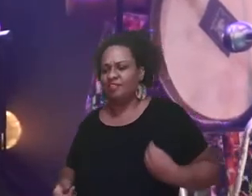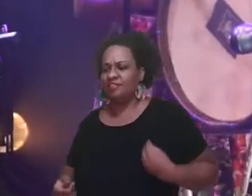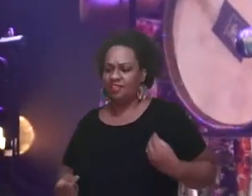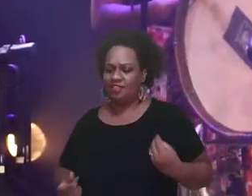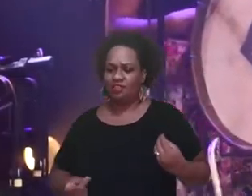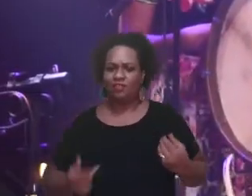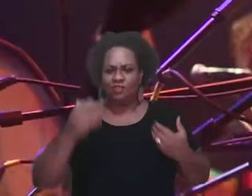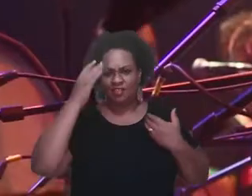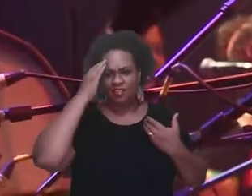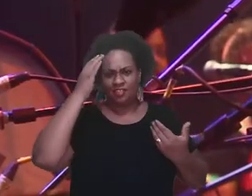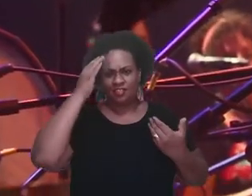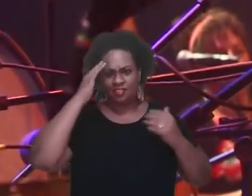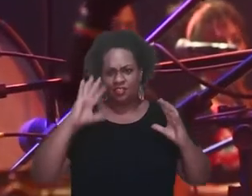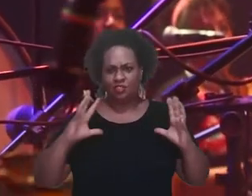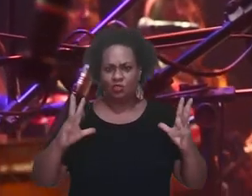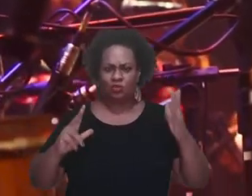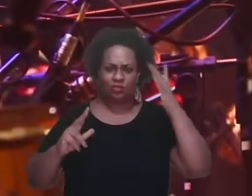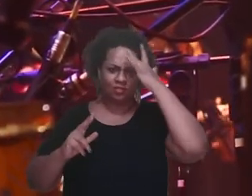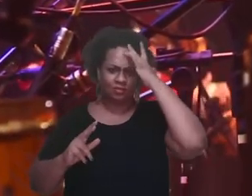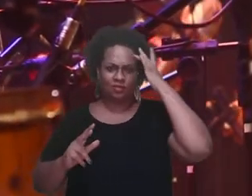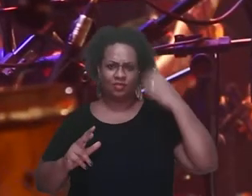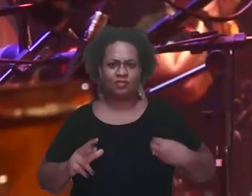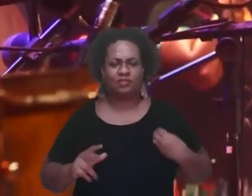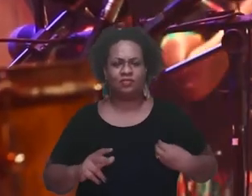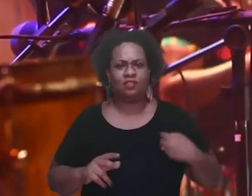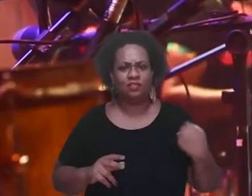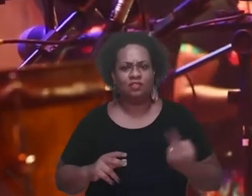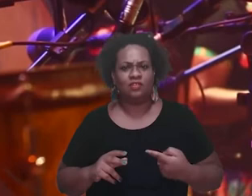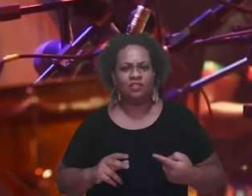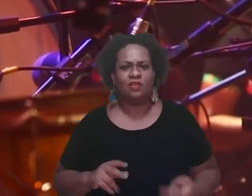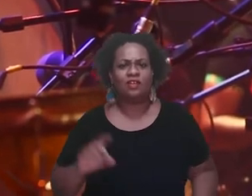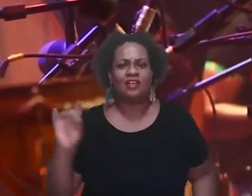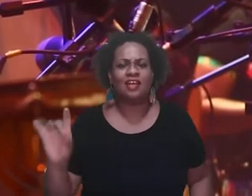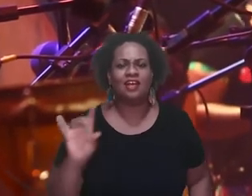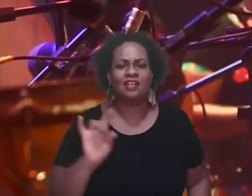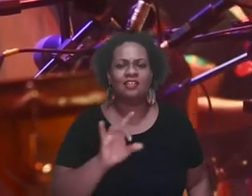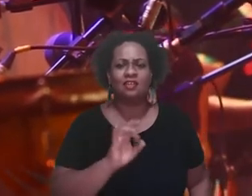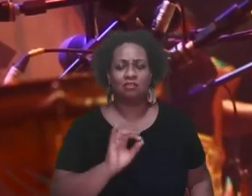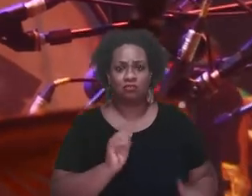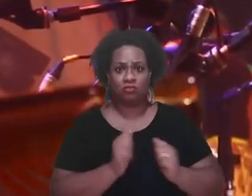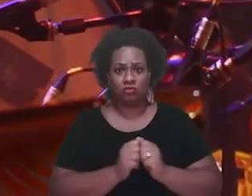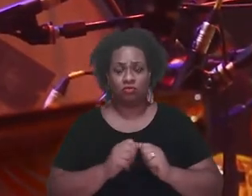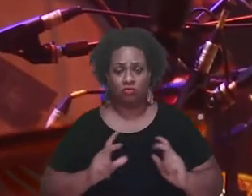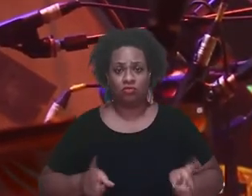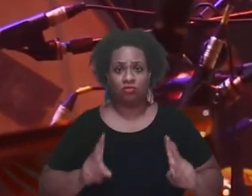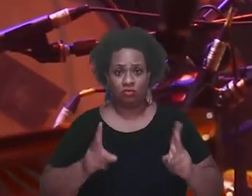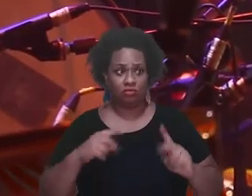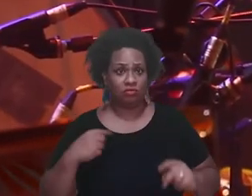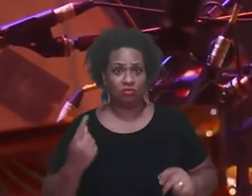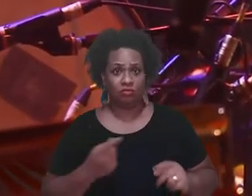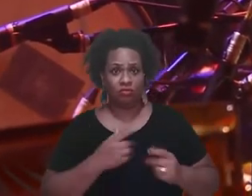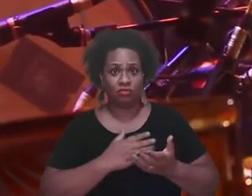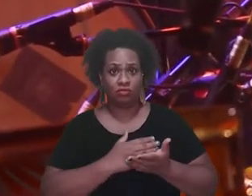vez a Lab agradecendo a todas essas que estão com a gente a cada uma e juntos fizemos o Estamos fazendo